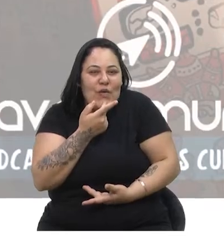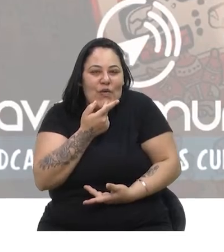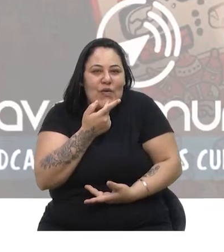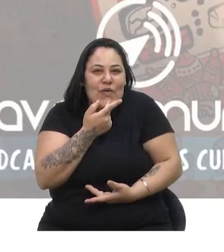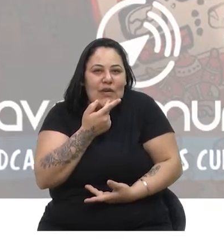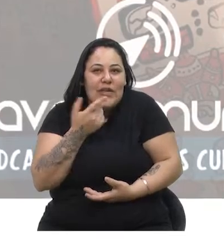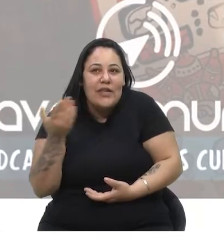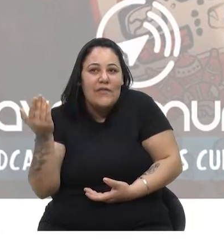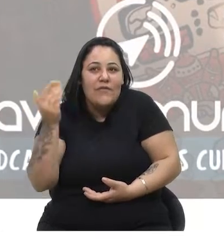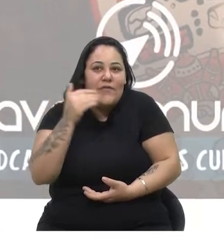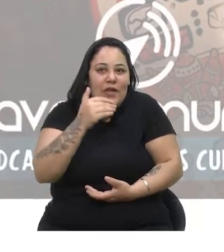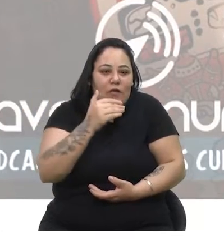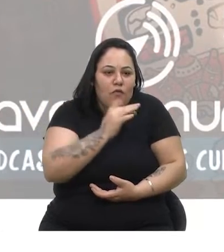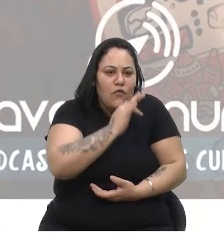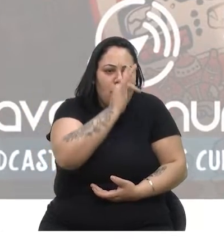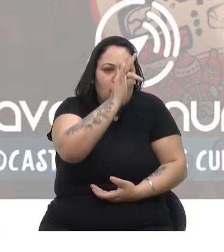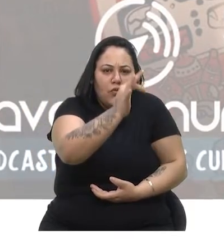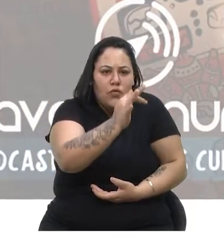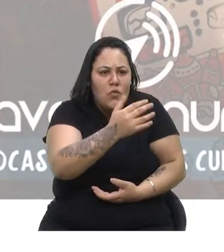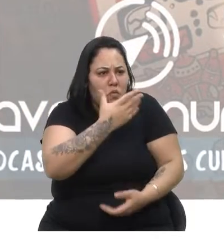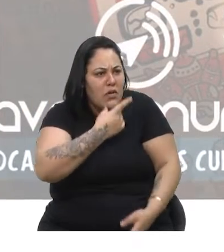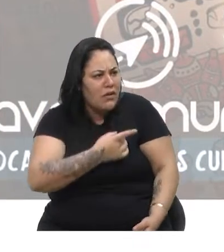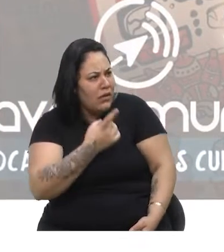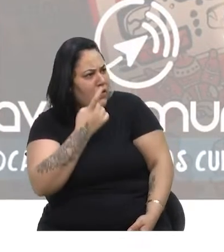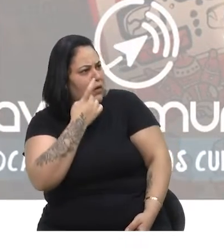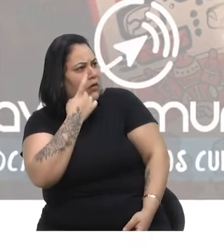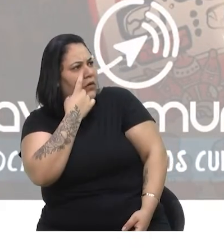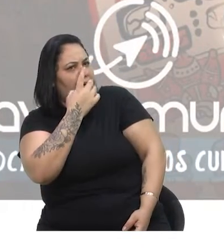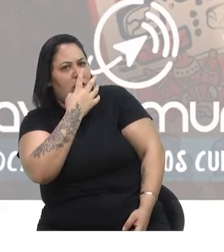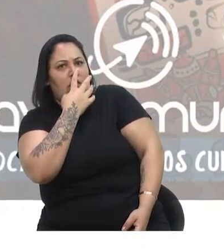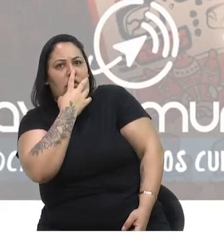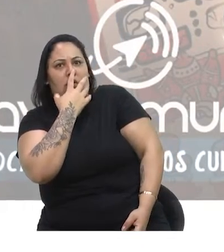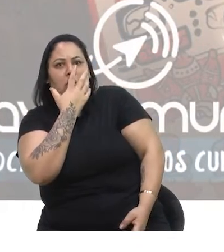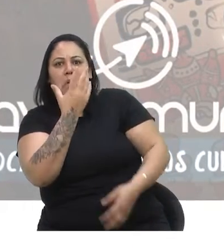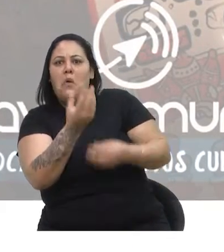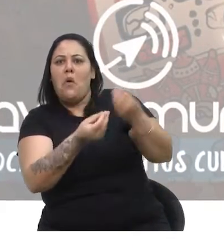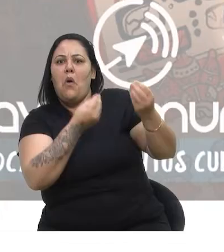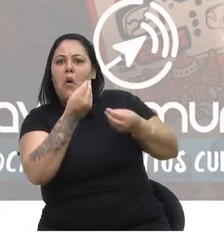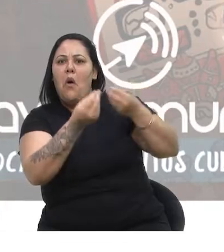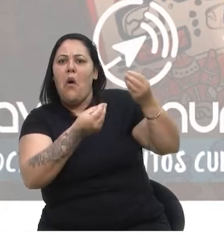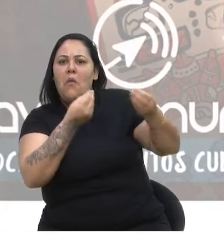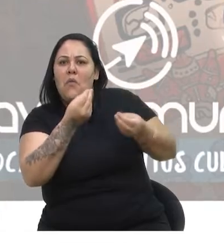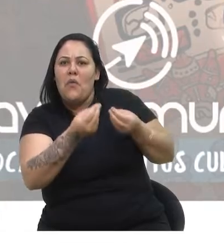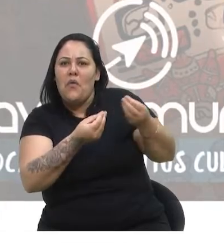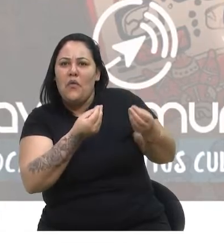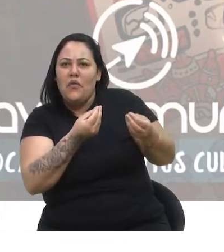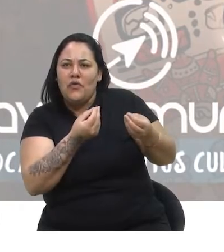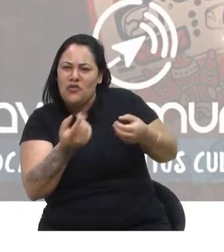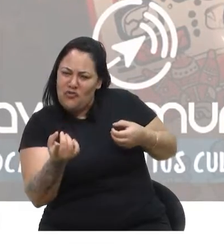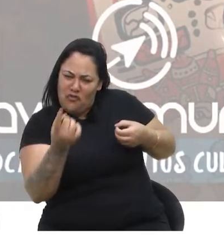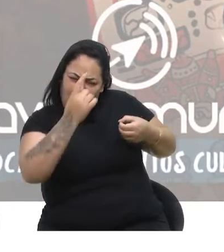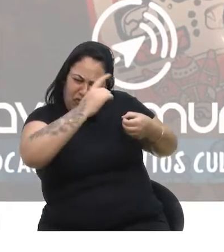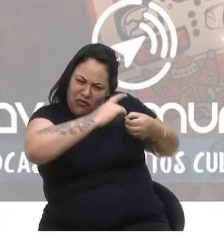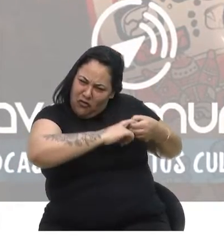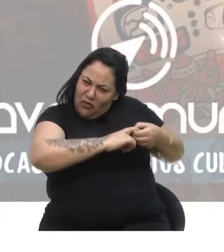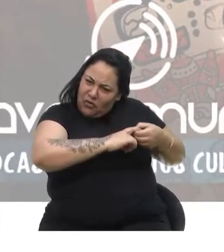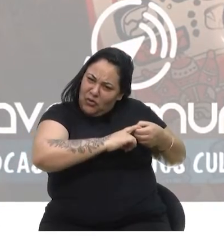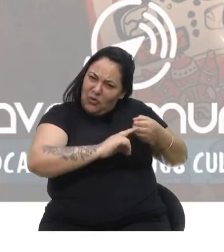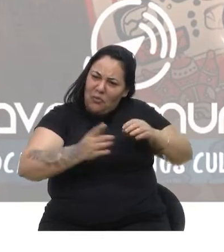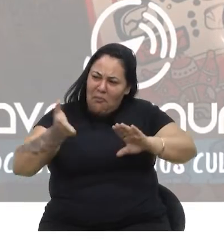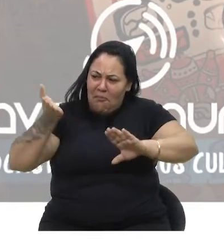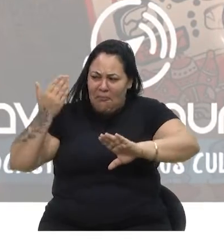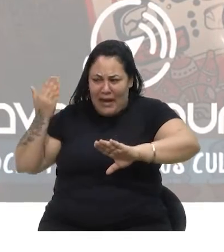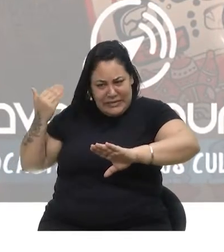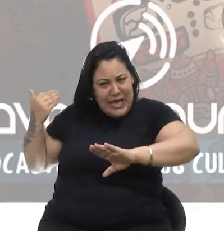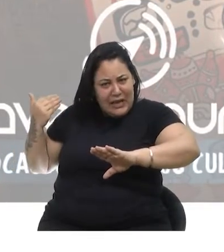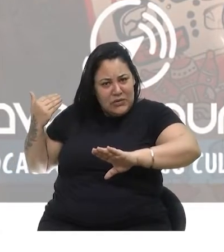sem graça, e Custal imediatamente arregalou os olhos. E por que você veio para